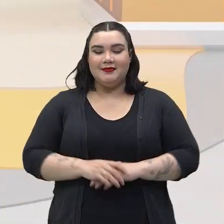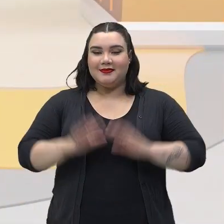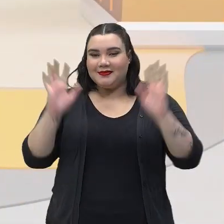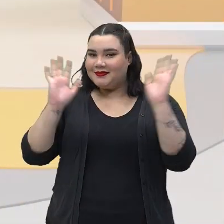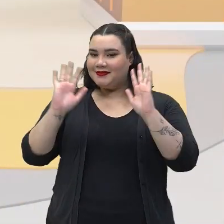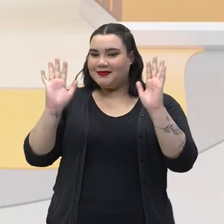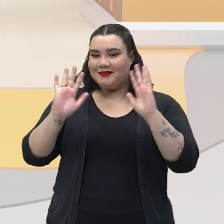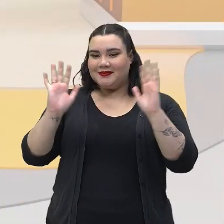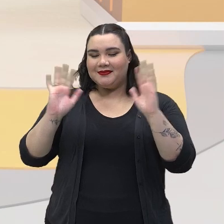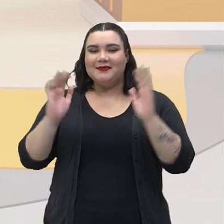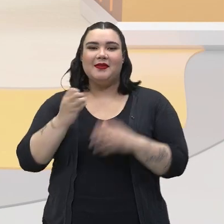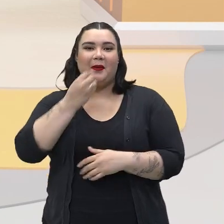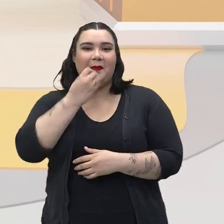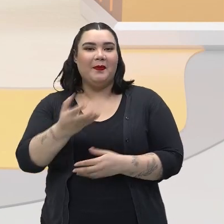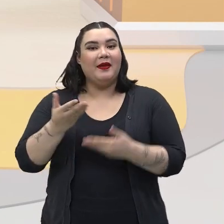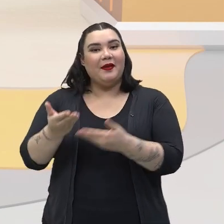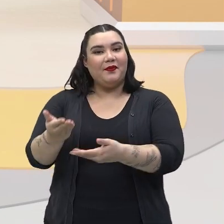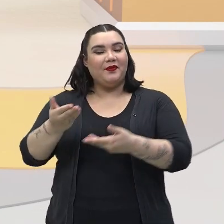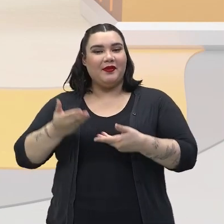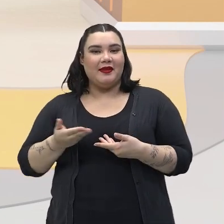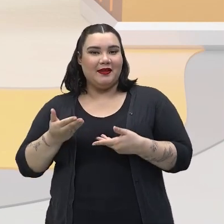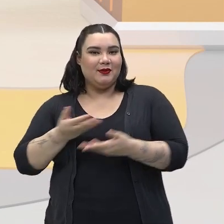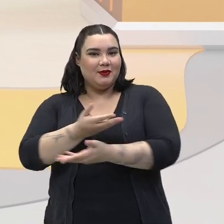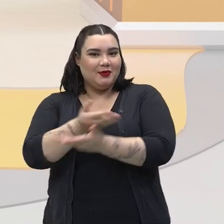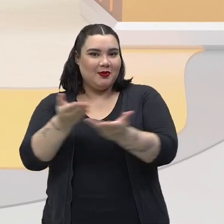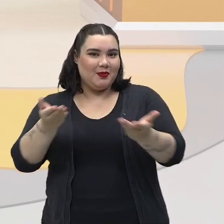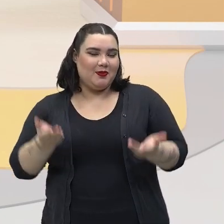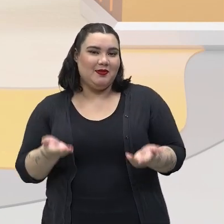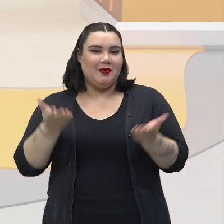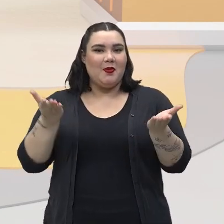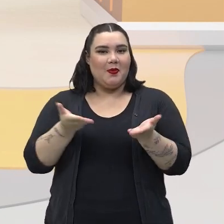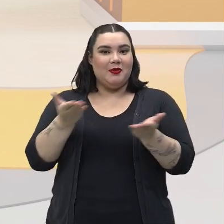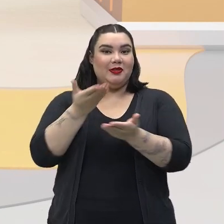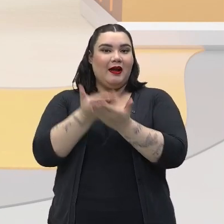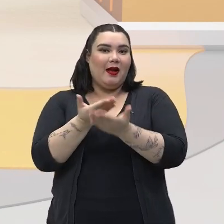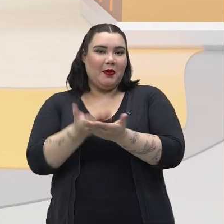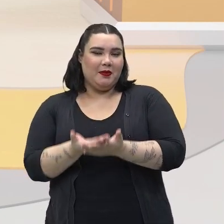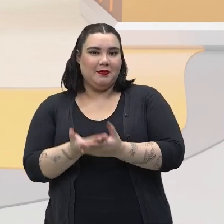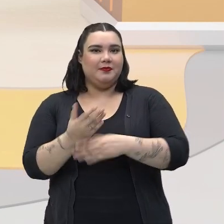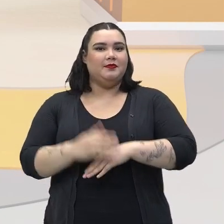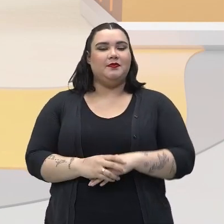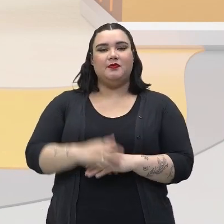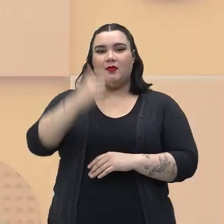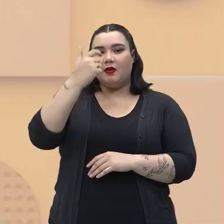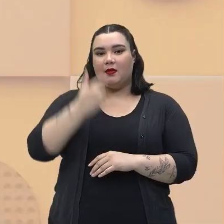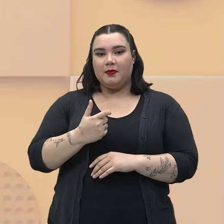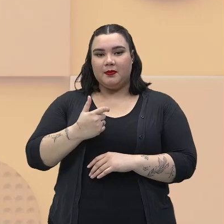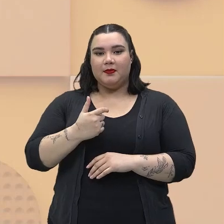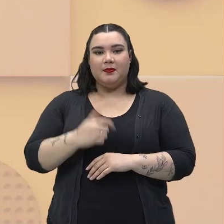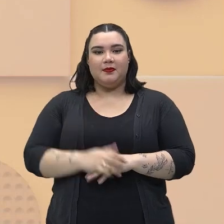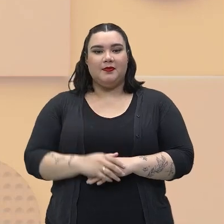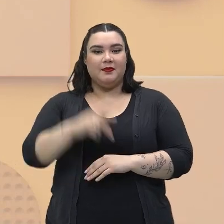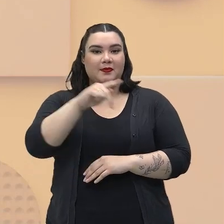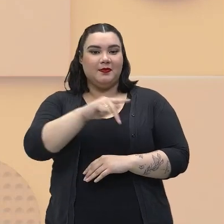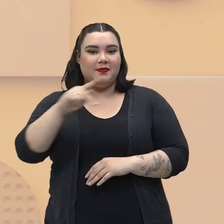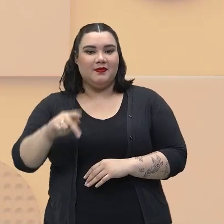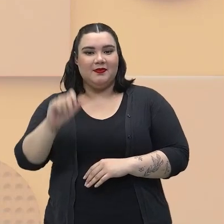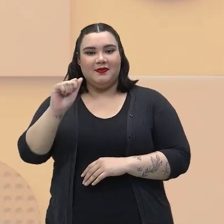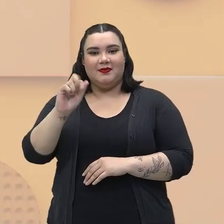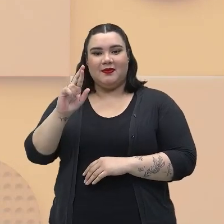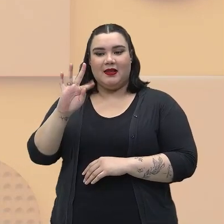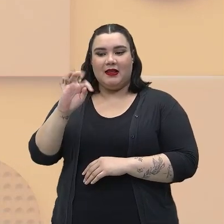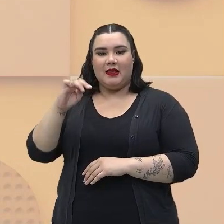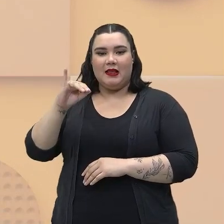Olá, sejam todos muito bem-vindos e bem-vindas à nossa aula. Eu sou o professor Artemison